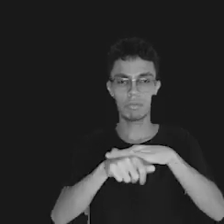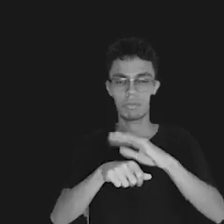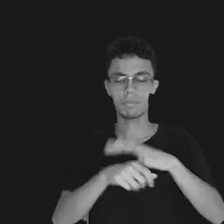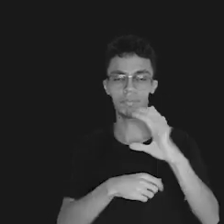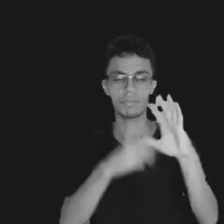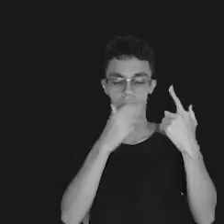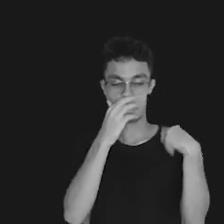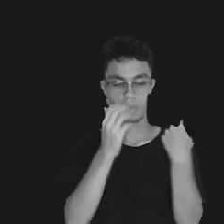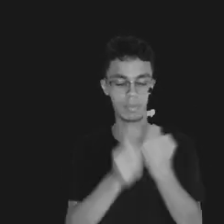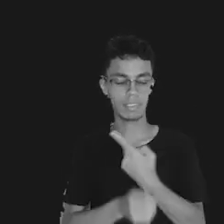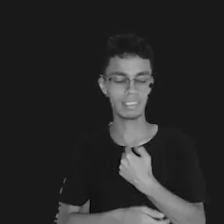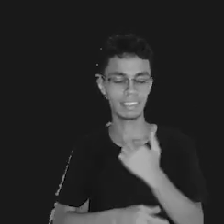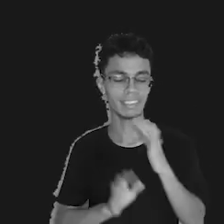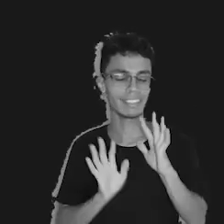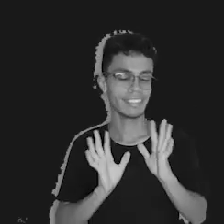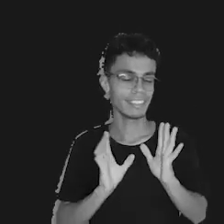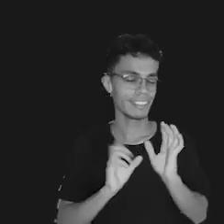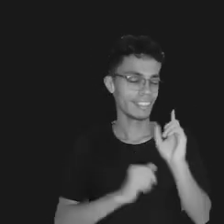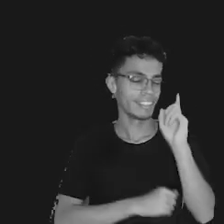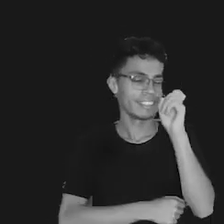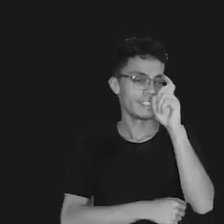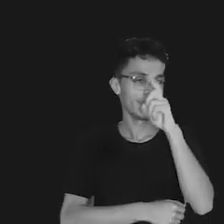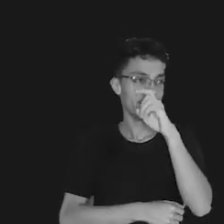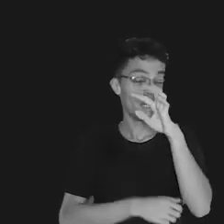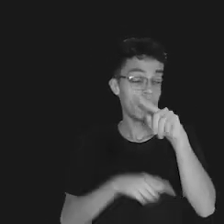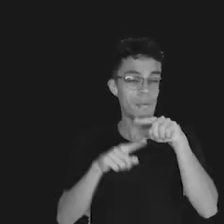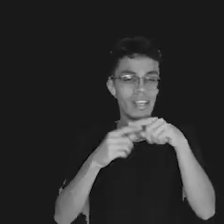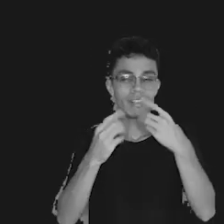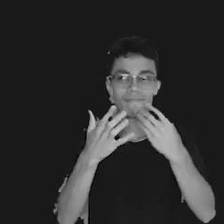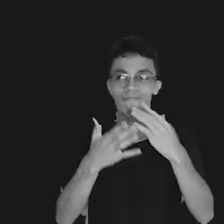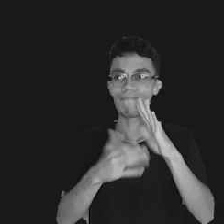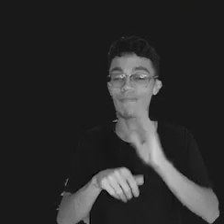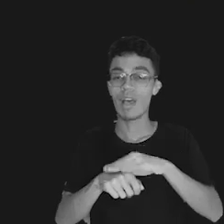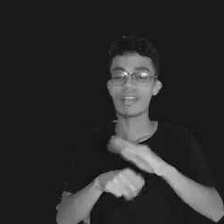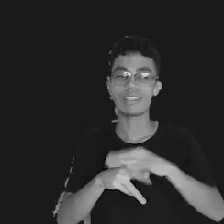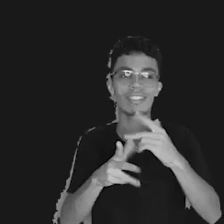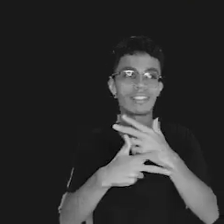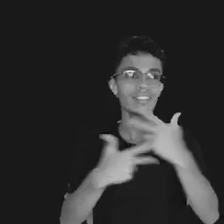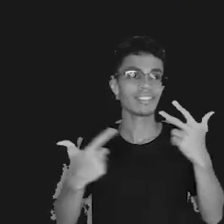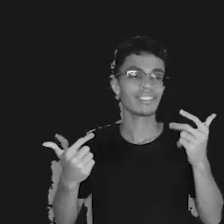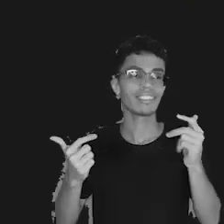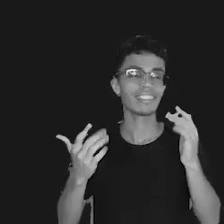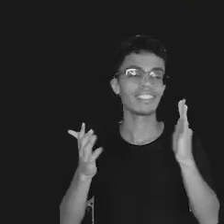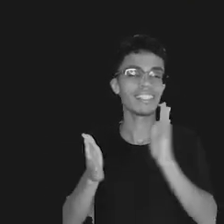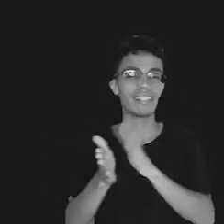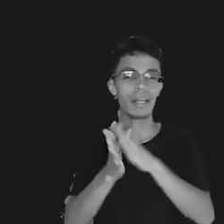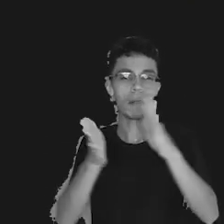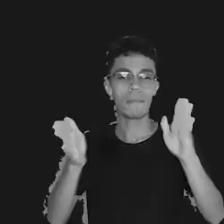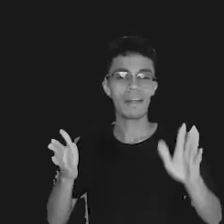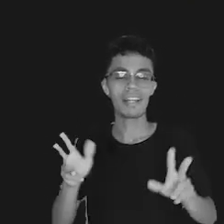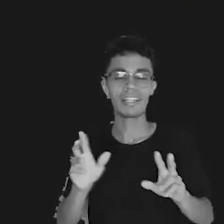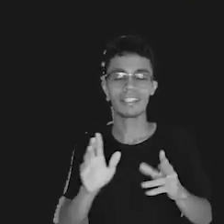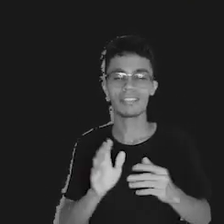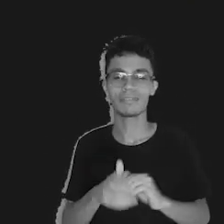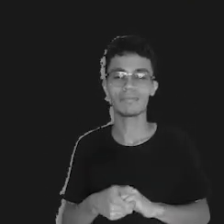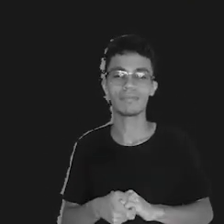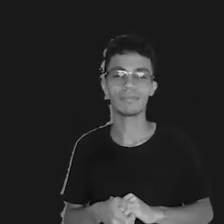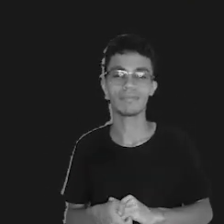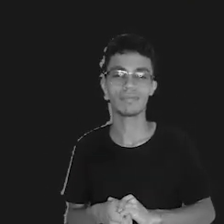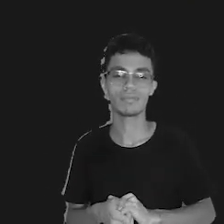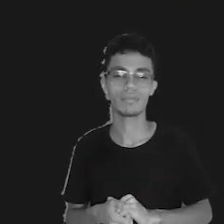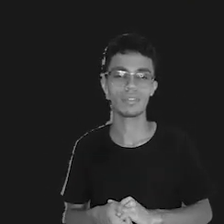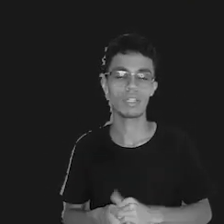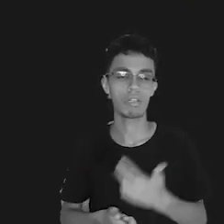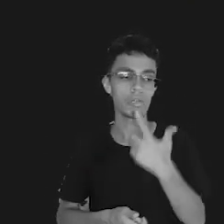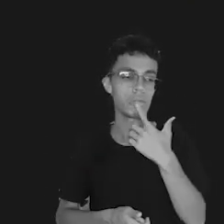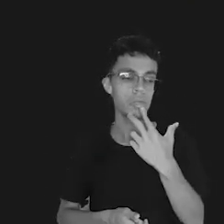onde a gente pena mais, né? Ser criativo a cada tempo, variar da própria linguagem do que você vem fazendo, da